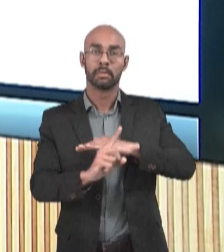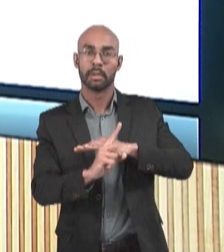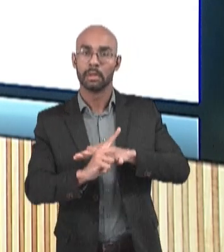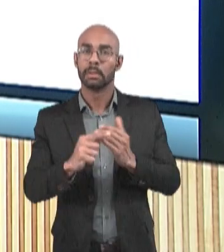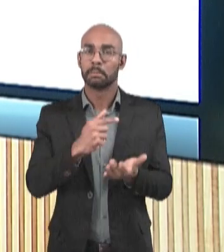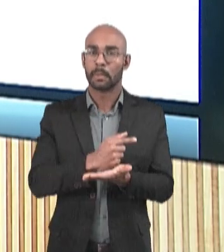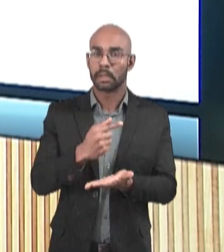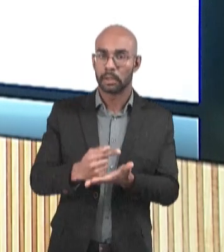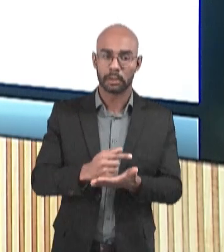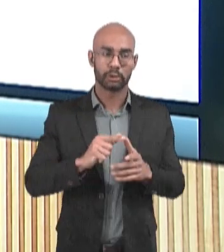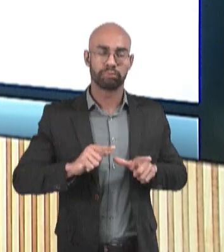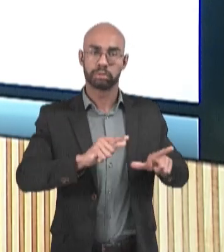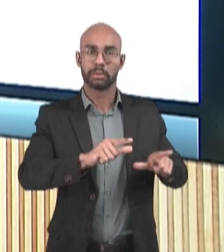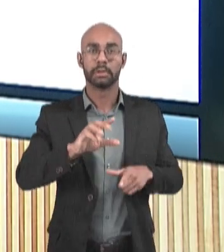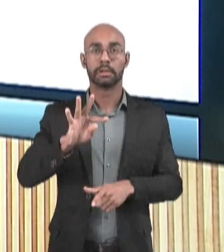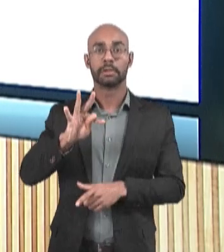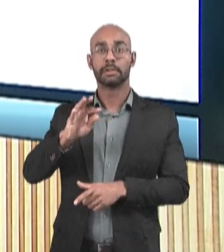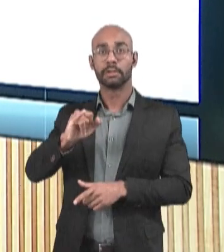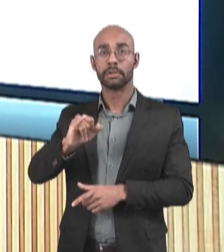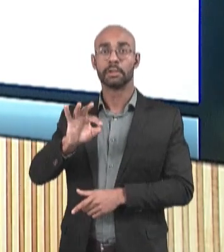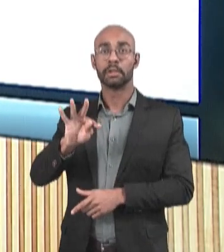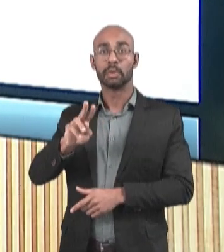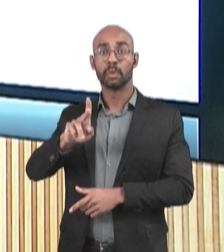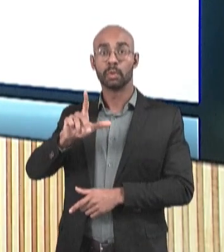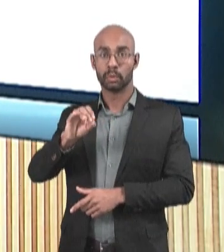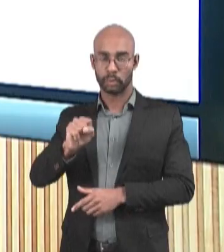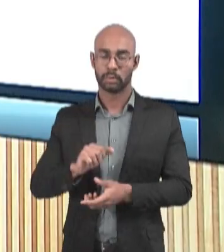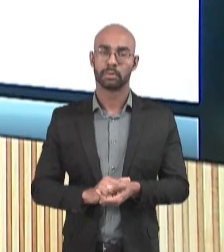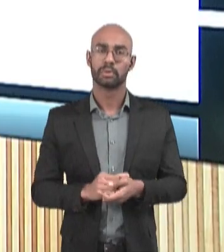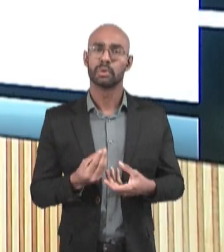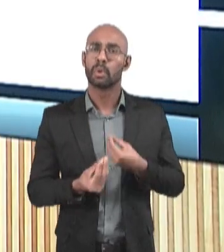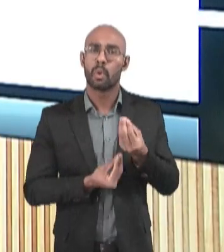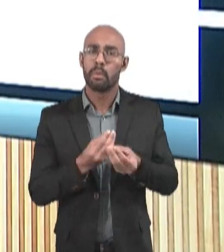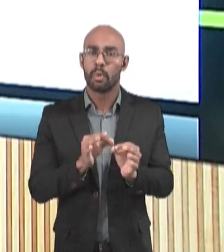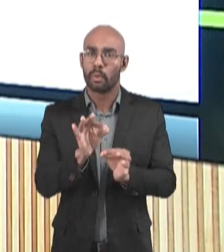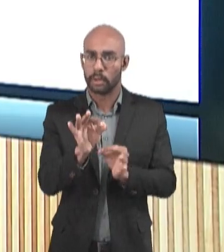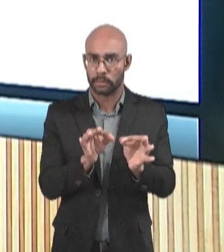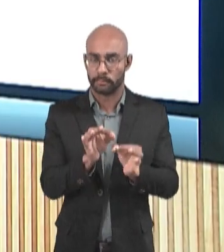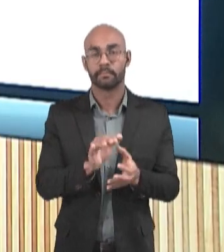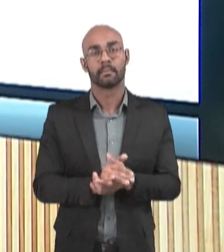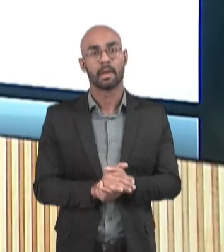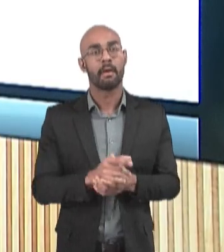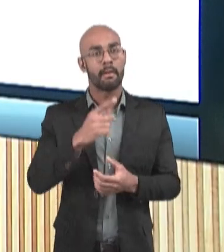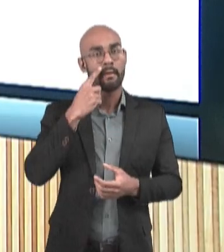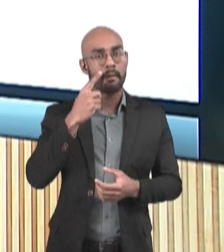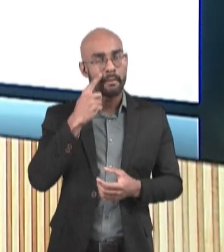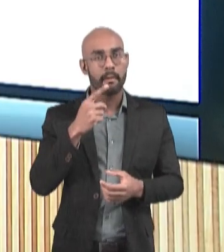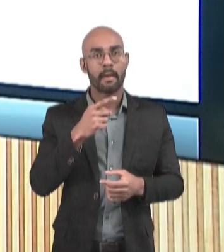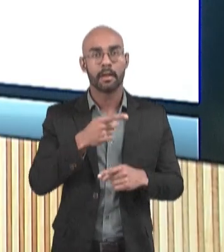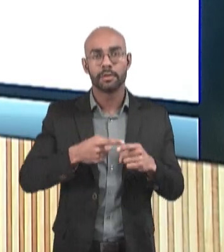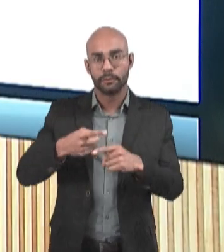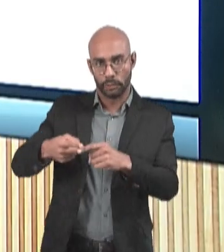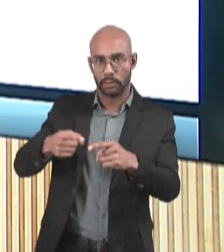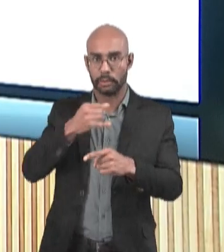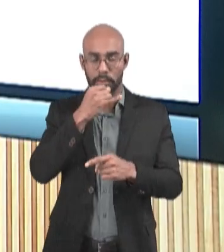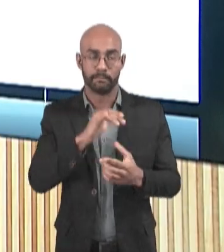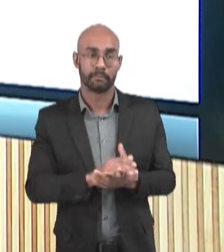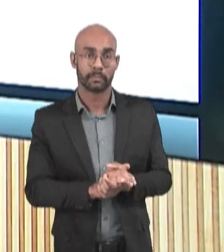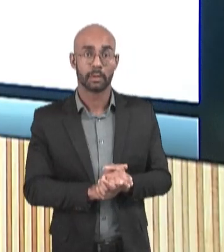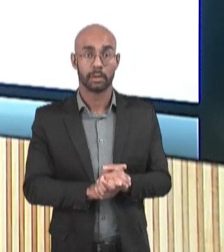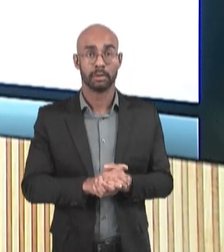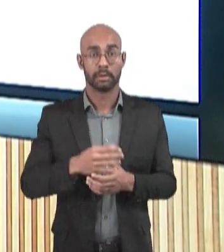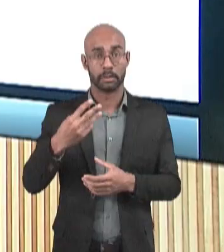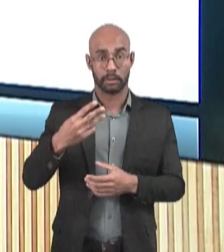de protesto de títulos. E como que fica essa reorganização? Na verdade, um desdobramento. O terceiro